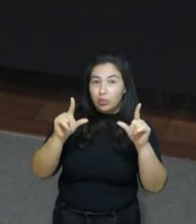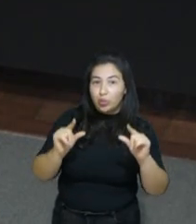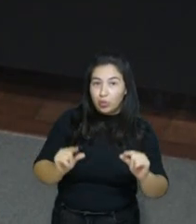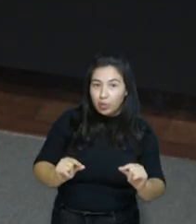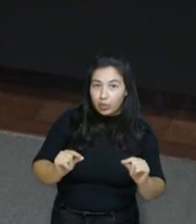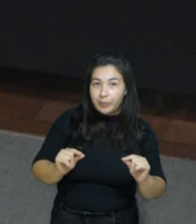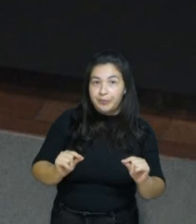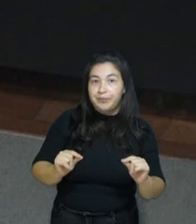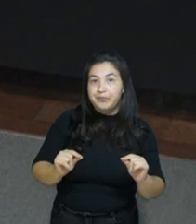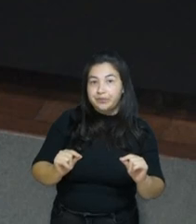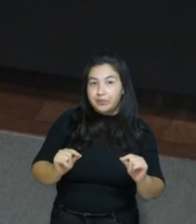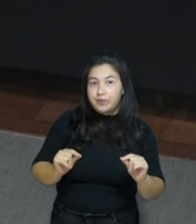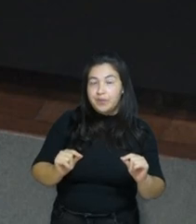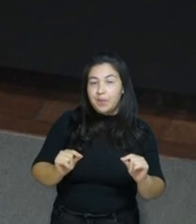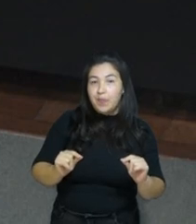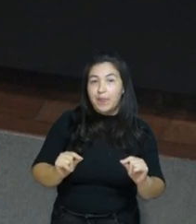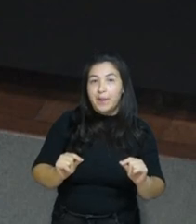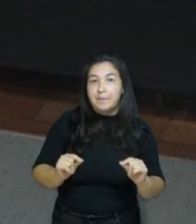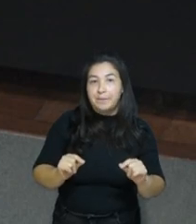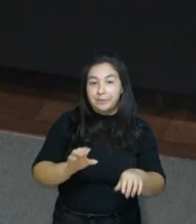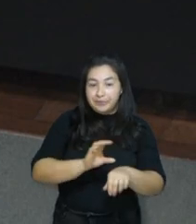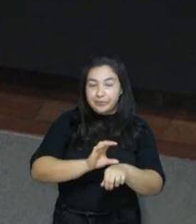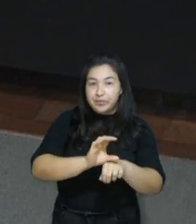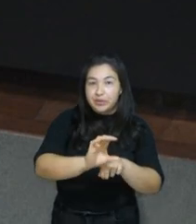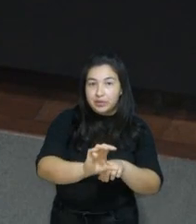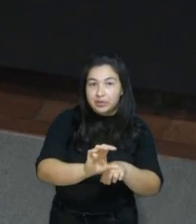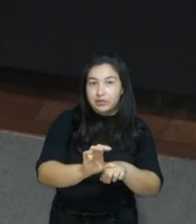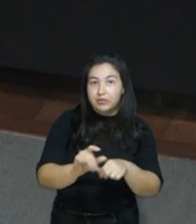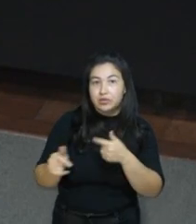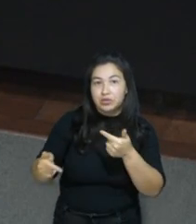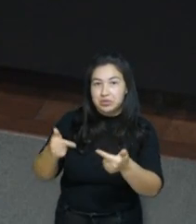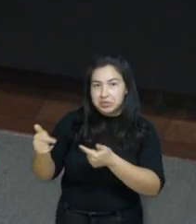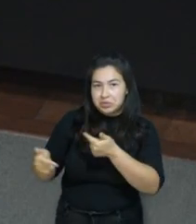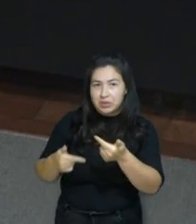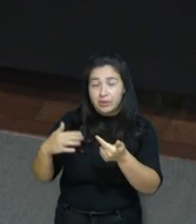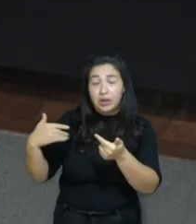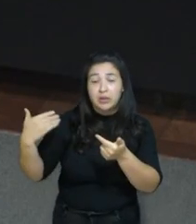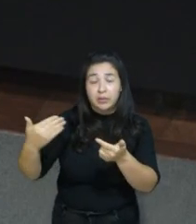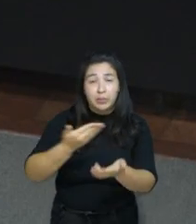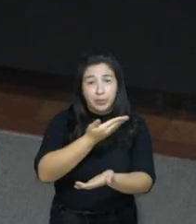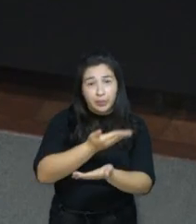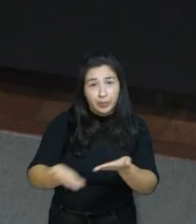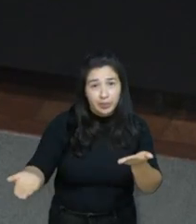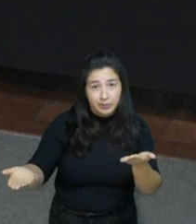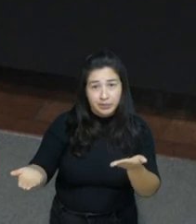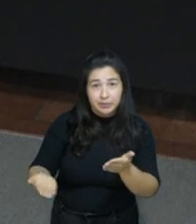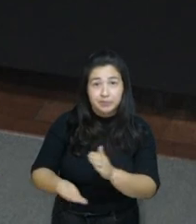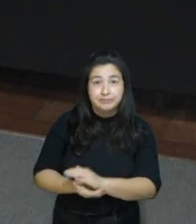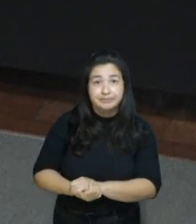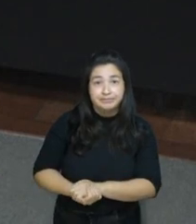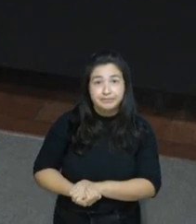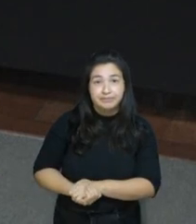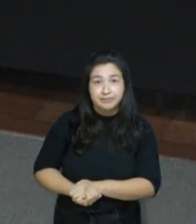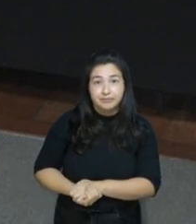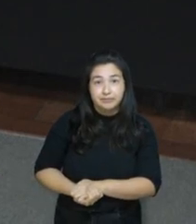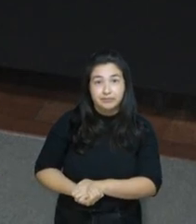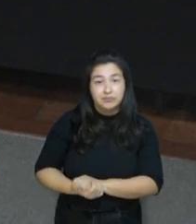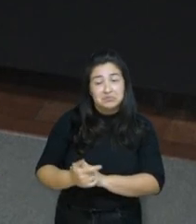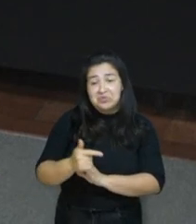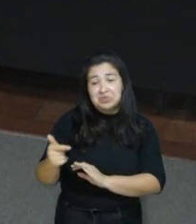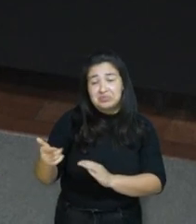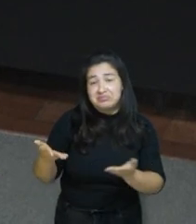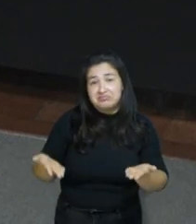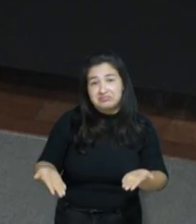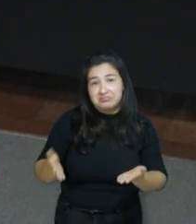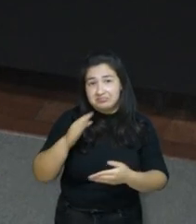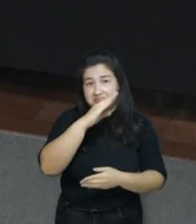então, se vai ter uma... Né, então, se não, né, não vão investir de colocar e trabalhar para depois perder a produção, entende? E a gente não tem